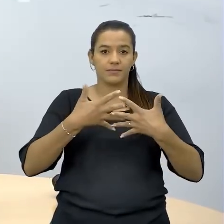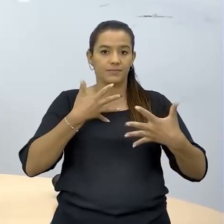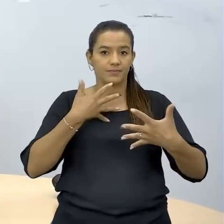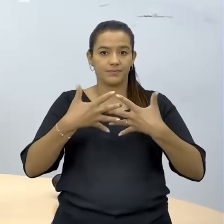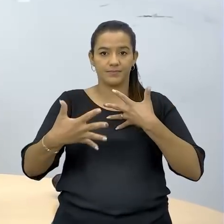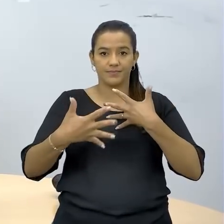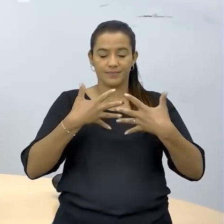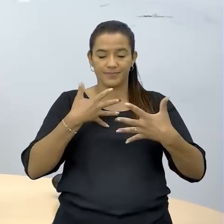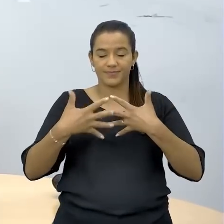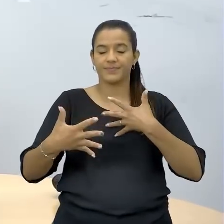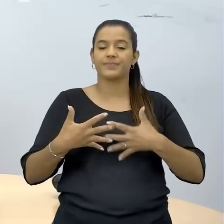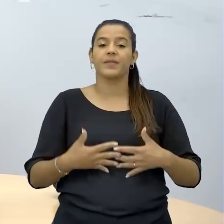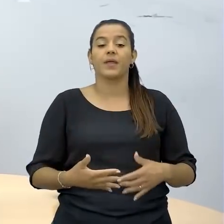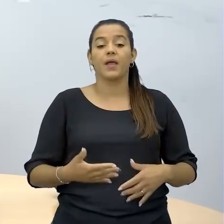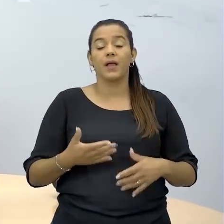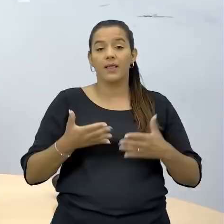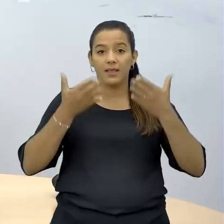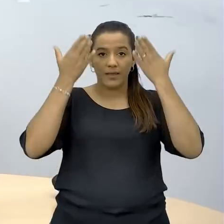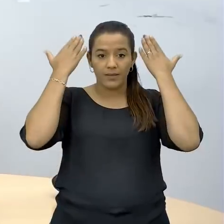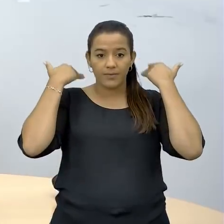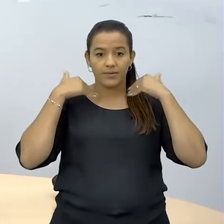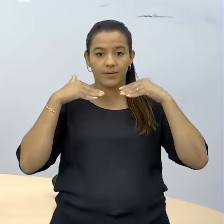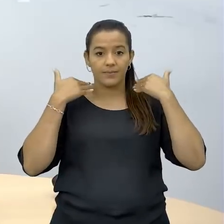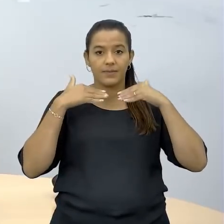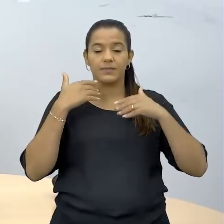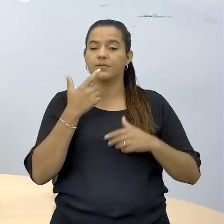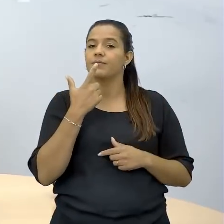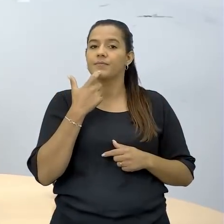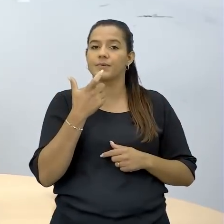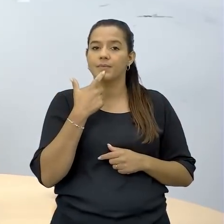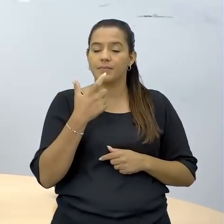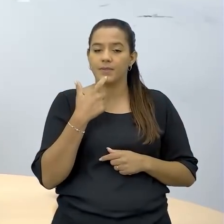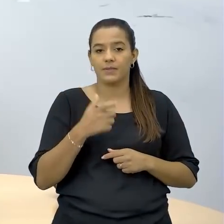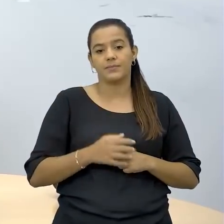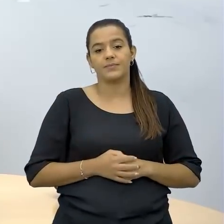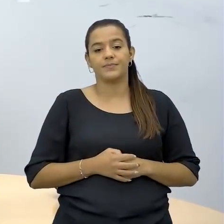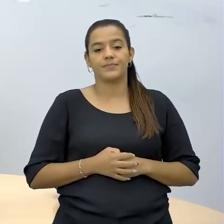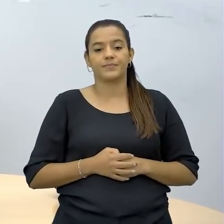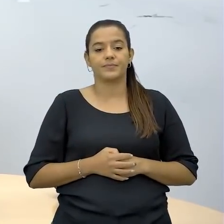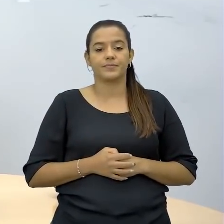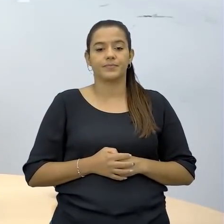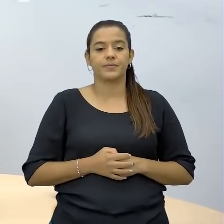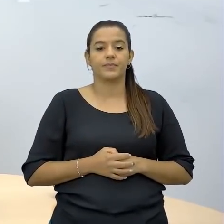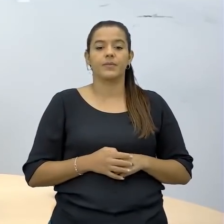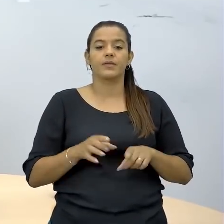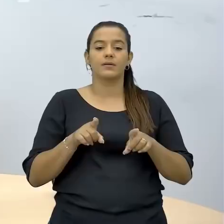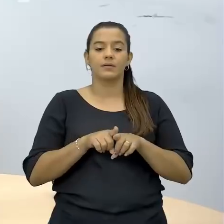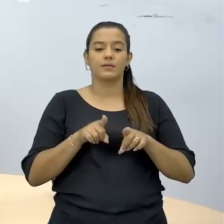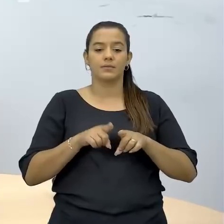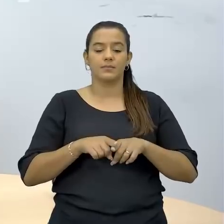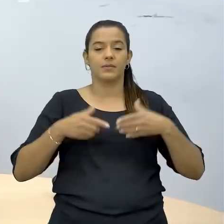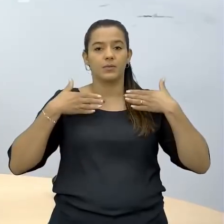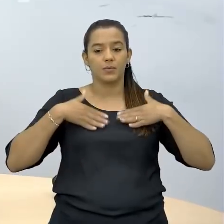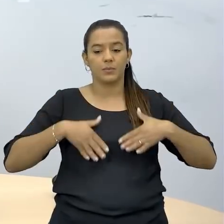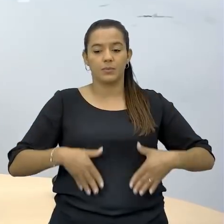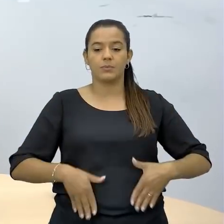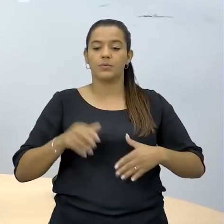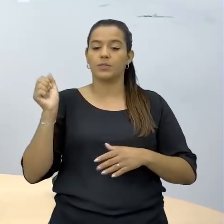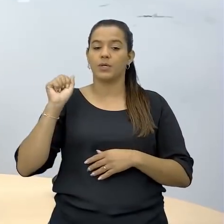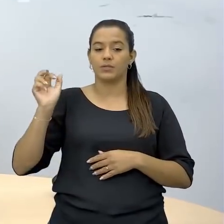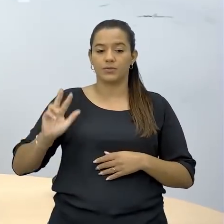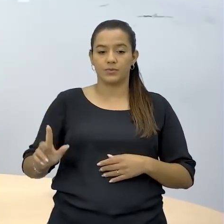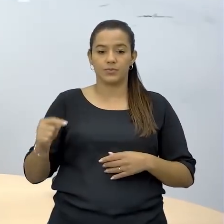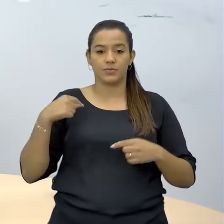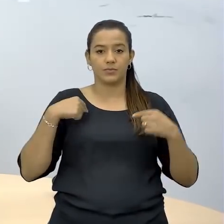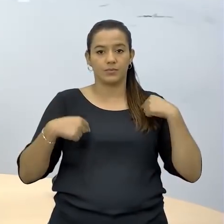estou com o cabelo avermelhado na altura do ombro. E estou com uma blusa azul com